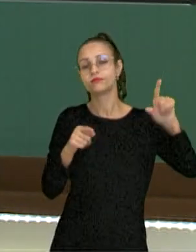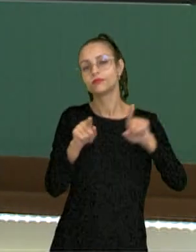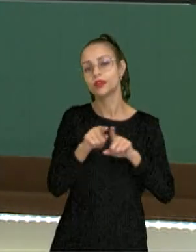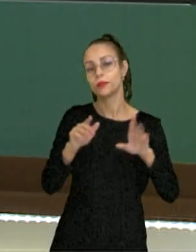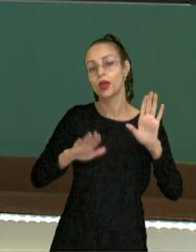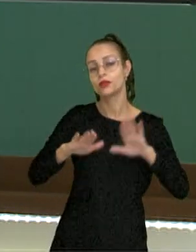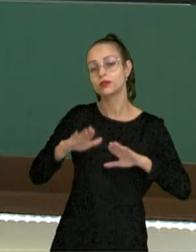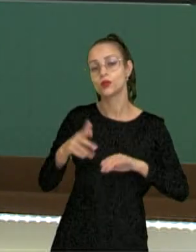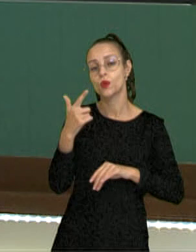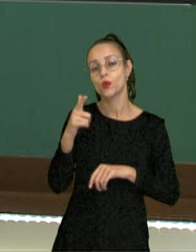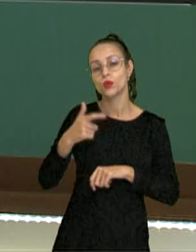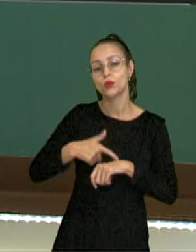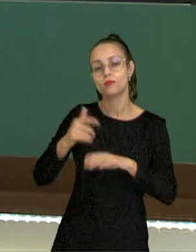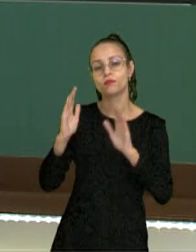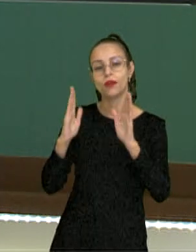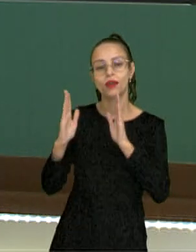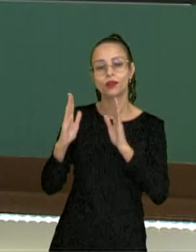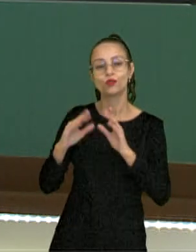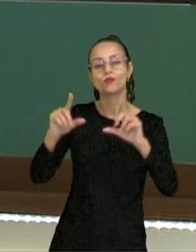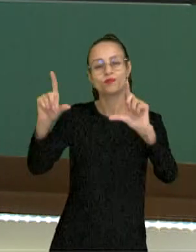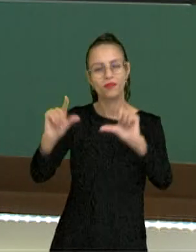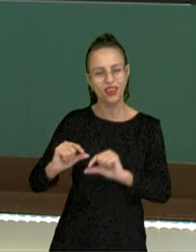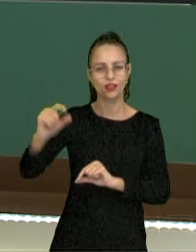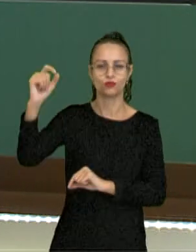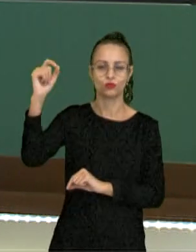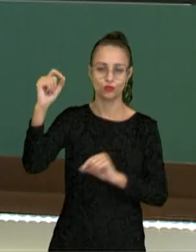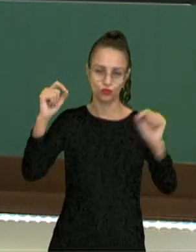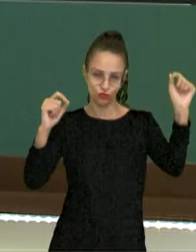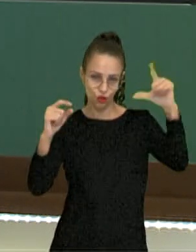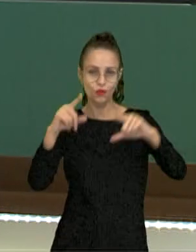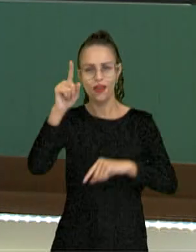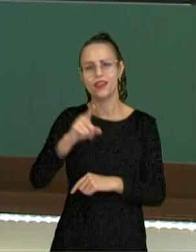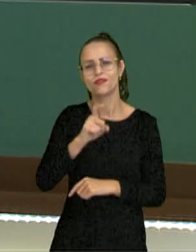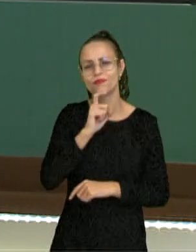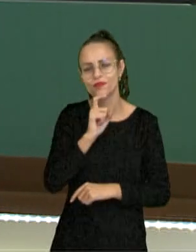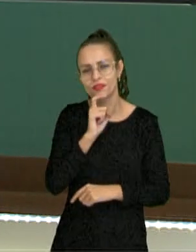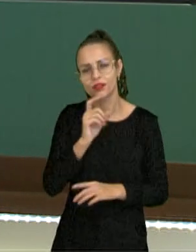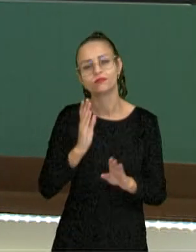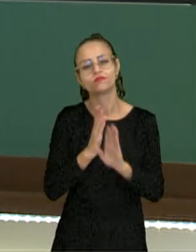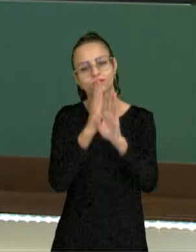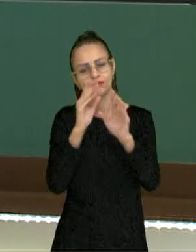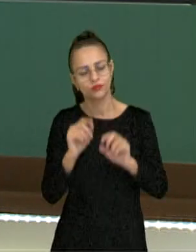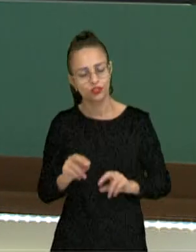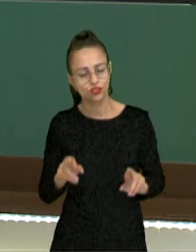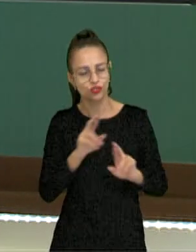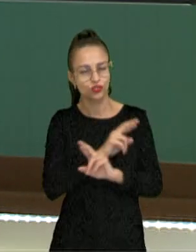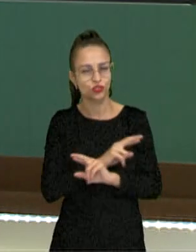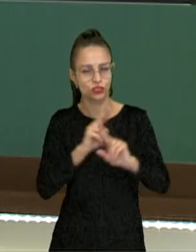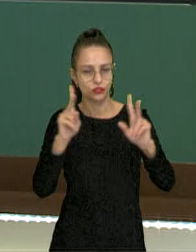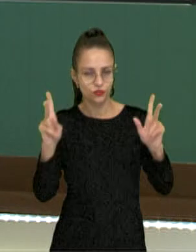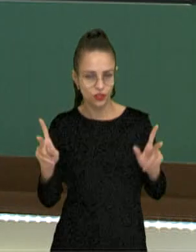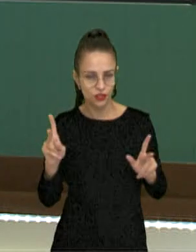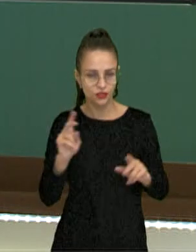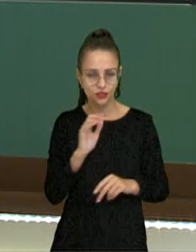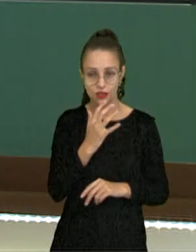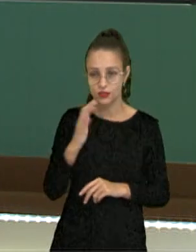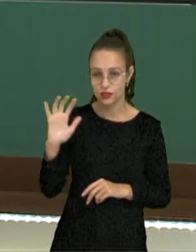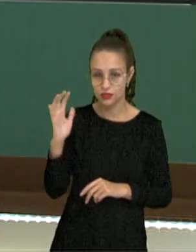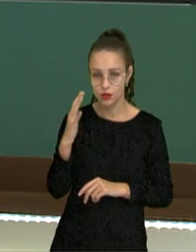outros períodos uma quantidade bem menor, que é o inverno. Por isso que a gente tem essa diferença entre uma estação e